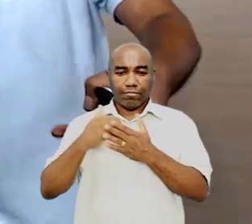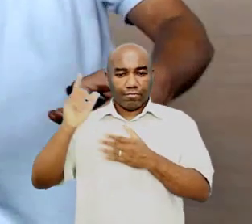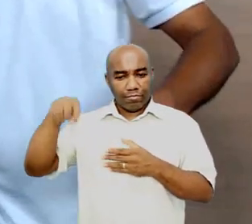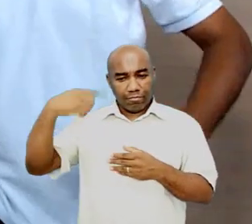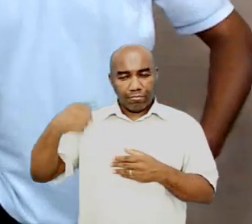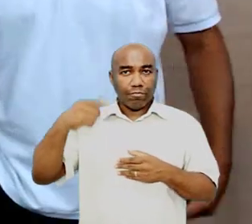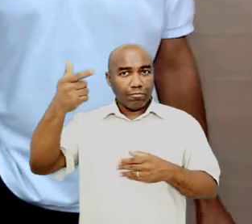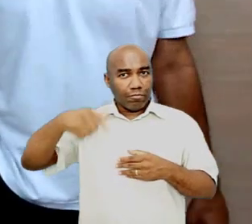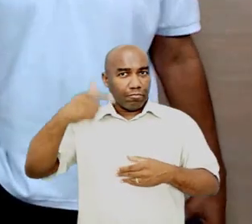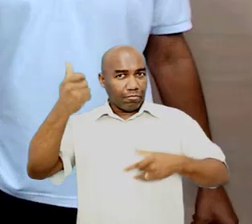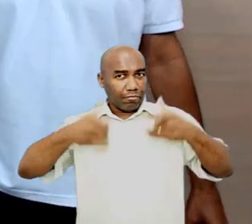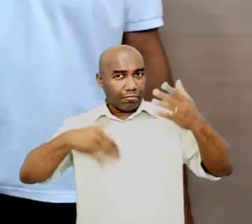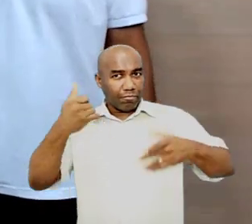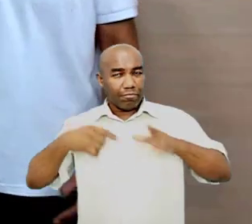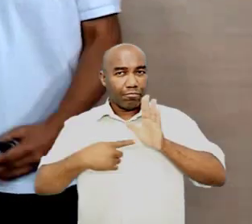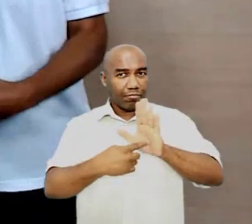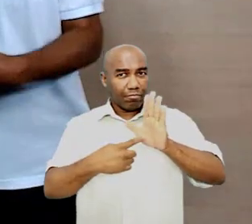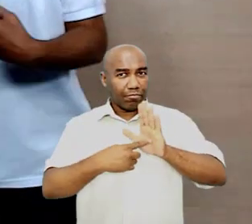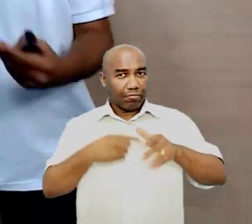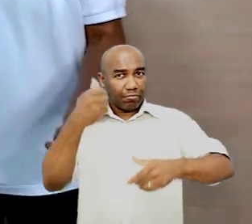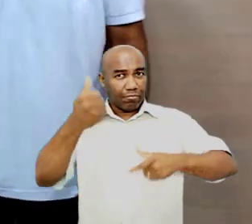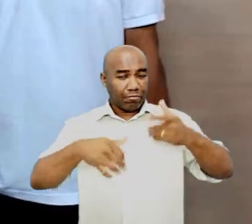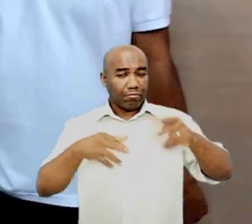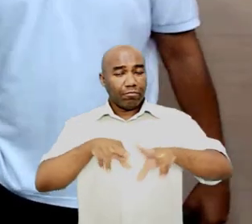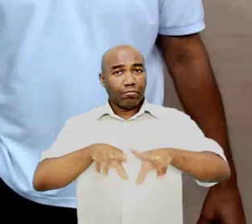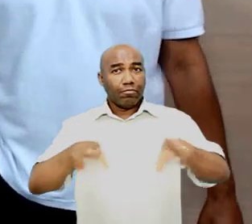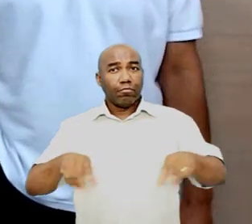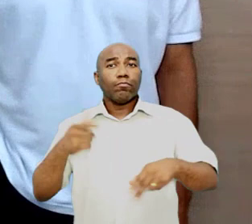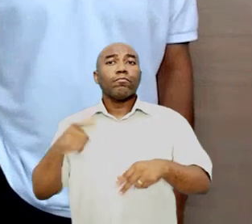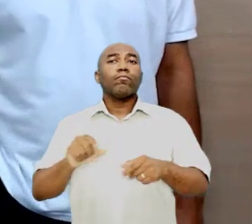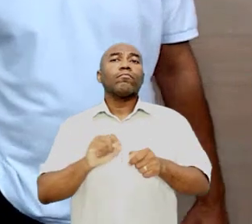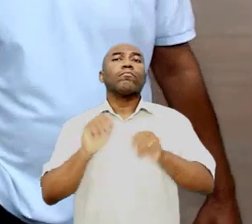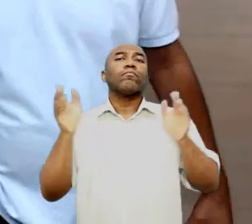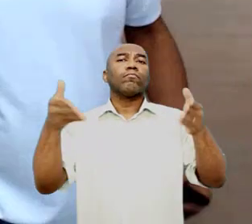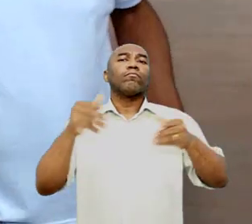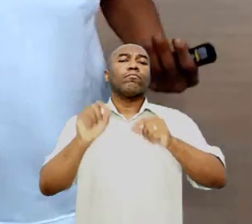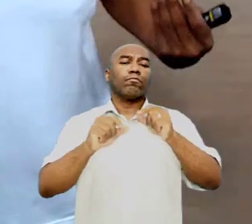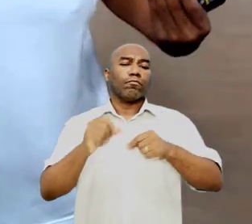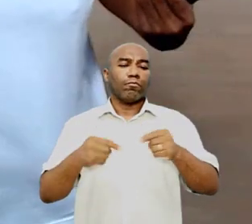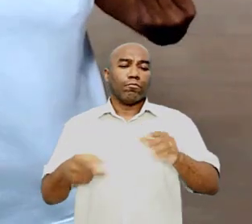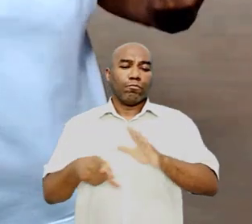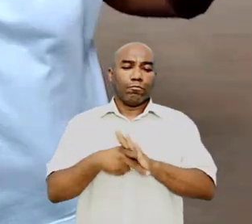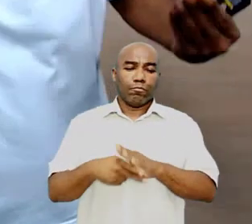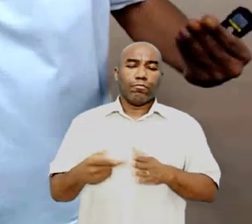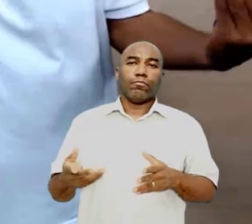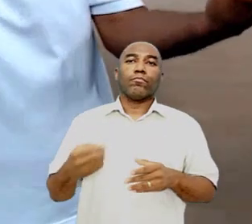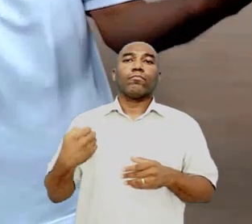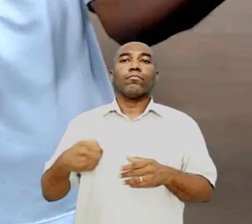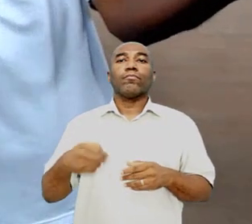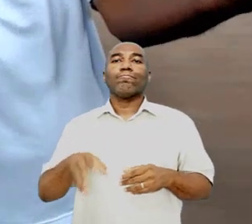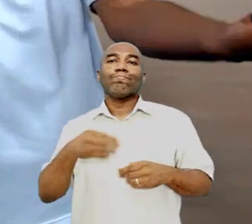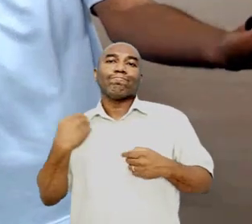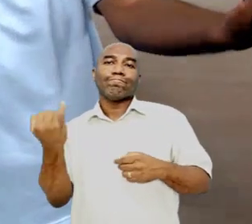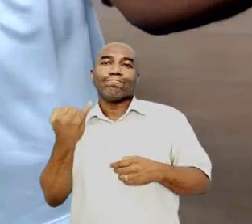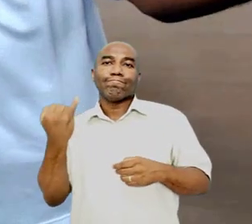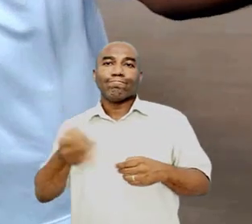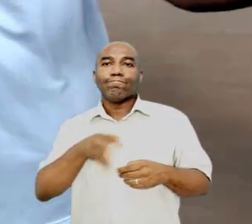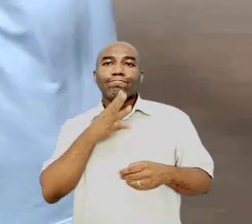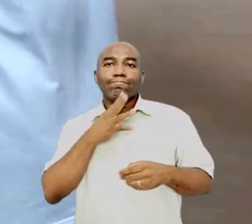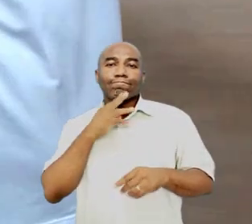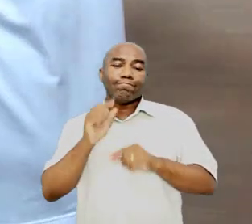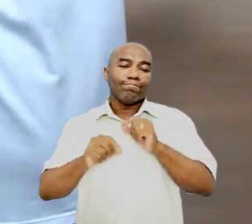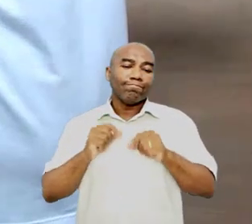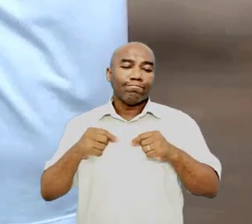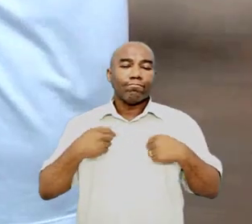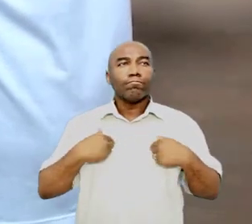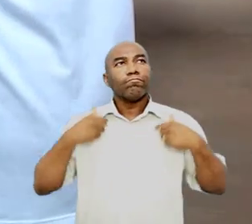a questão de apresentação, e a segunda parte relacionada, sabe o quê? Conhecer como eu